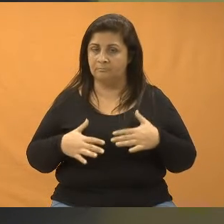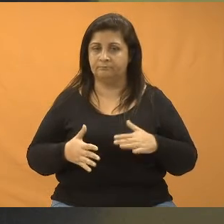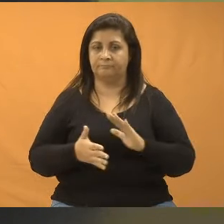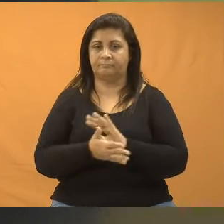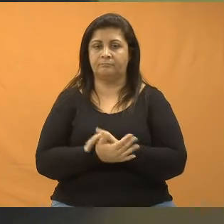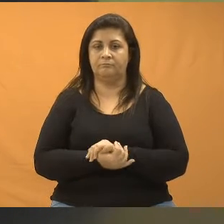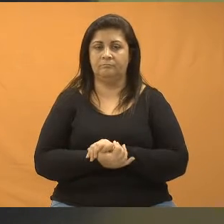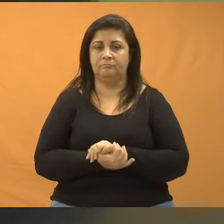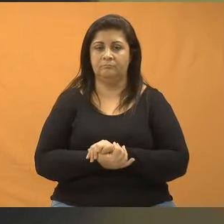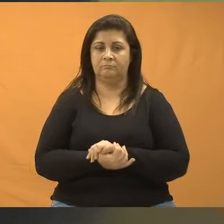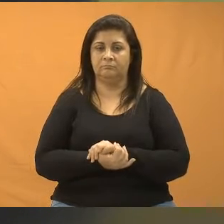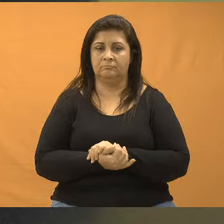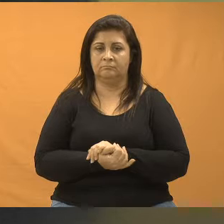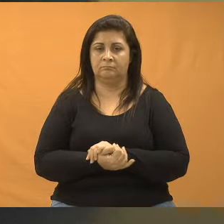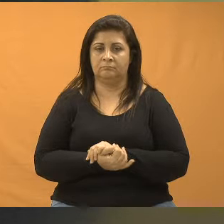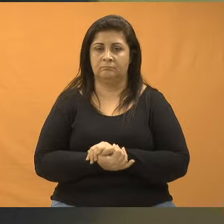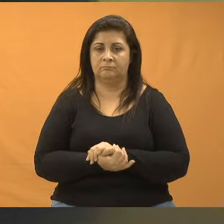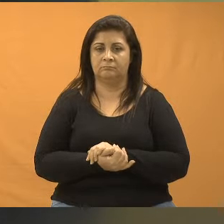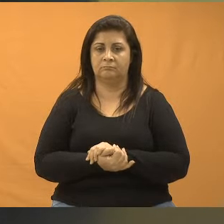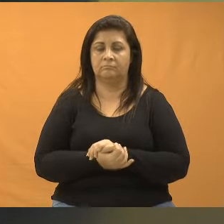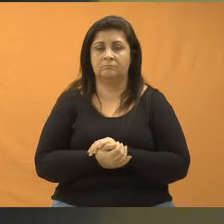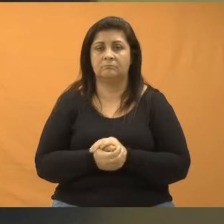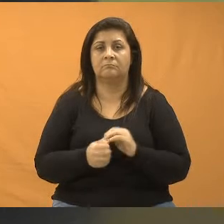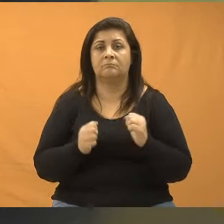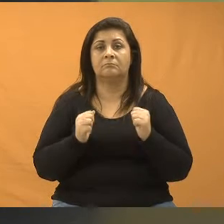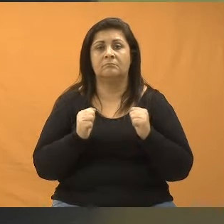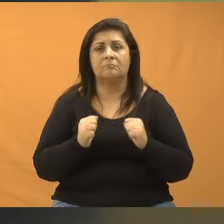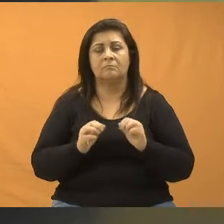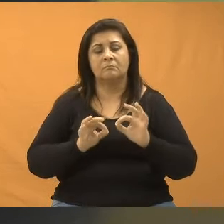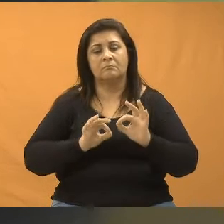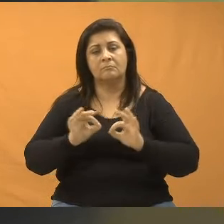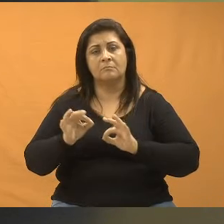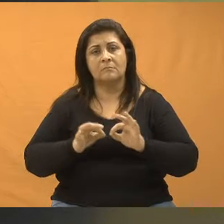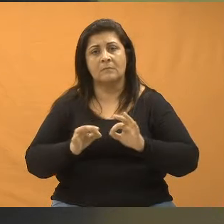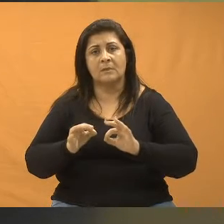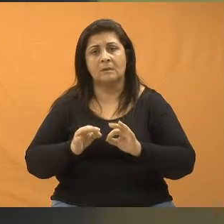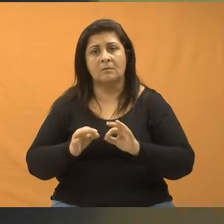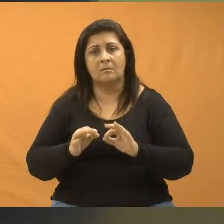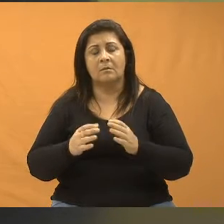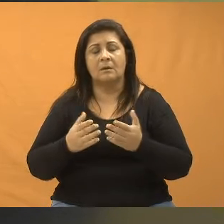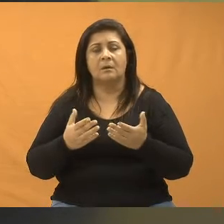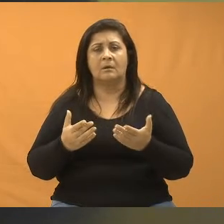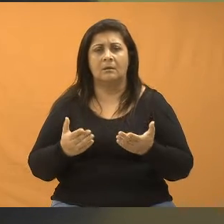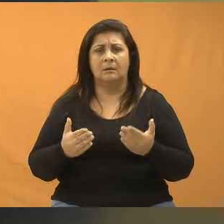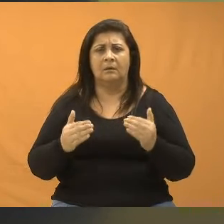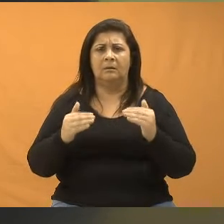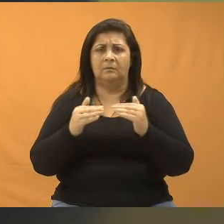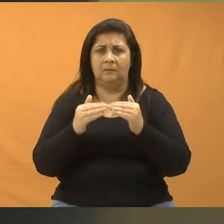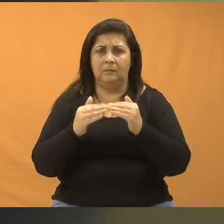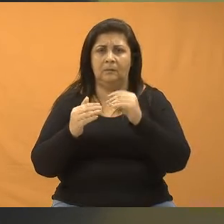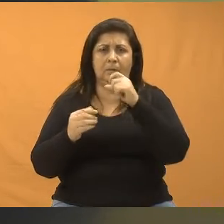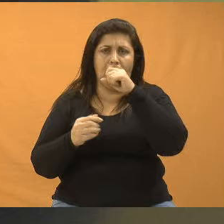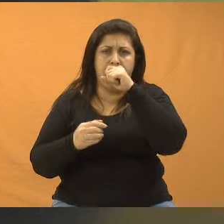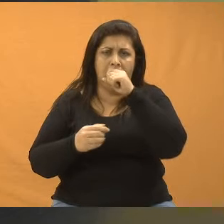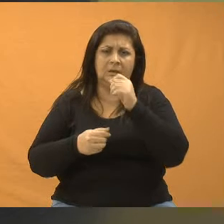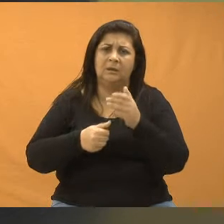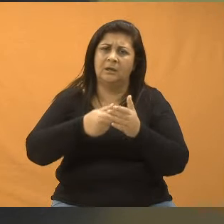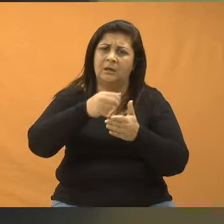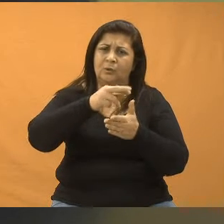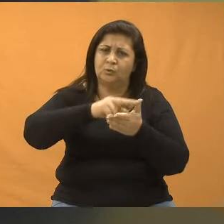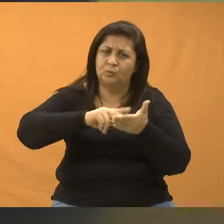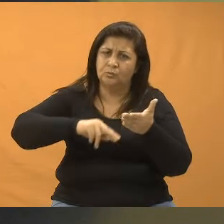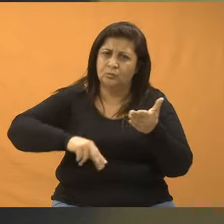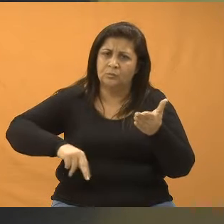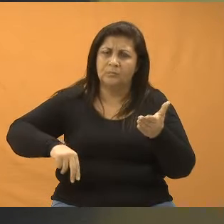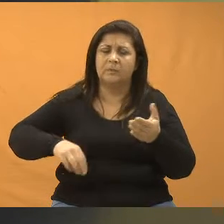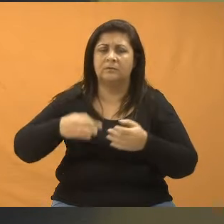a gente pode vislumbrar um arranjo institucional que seja coeso e que faça sentido